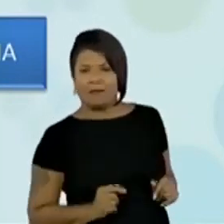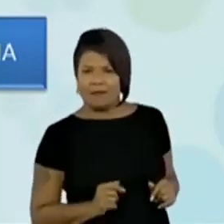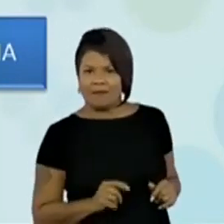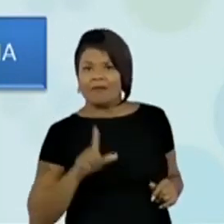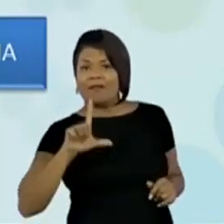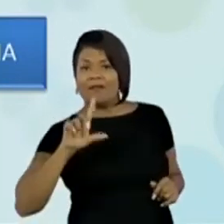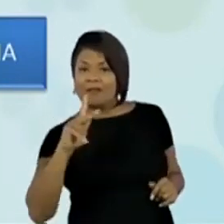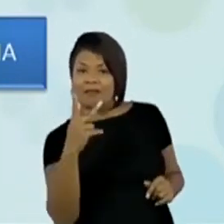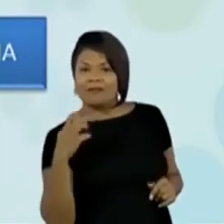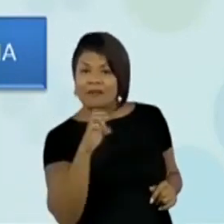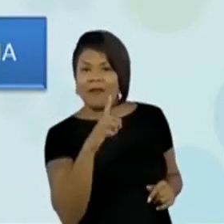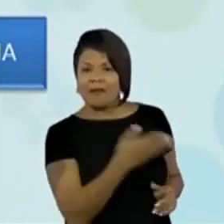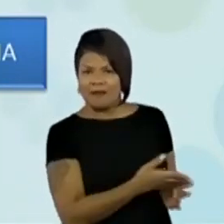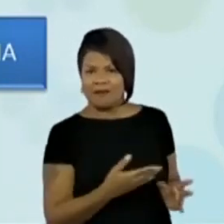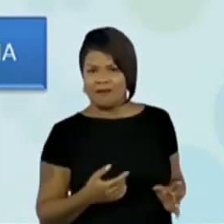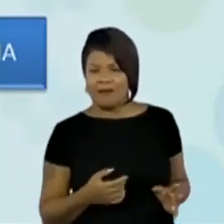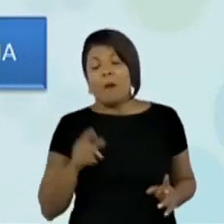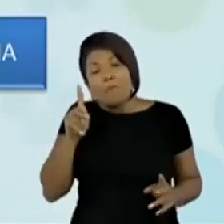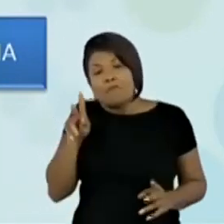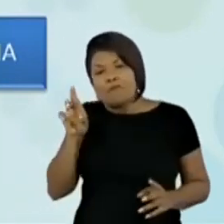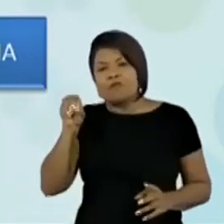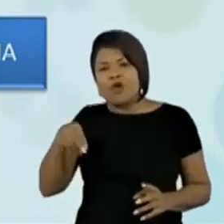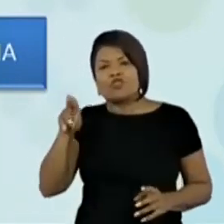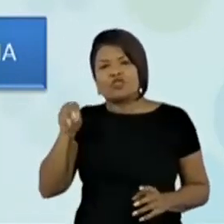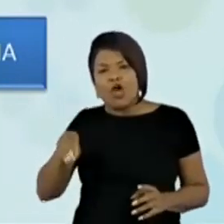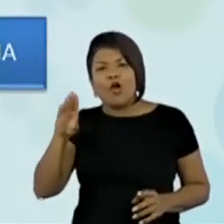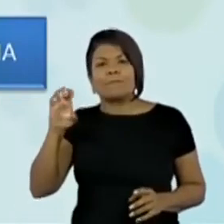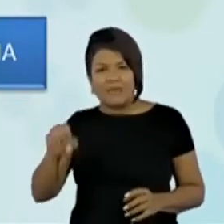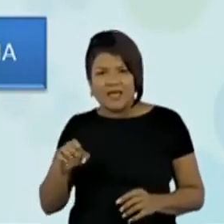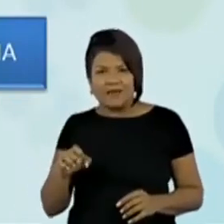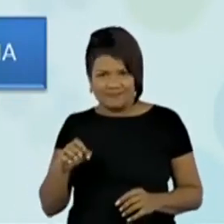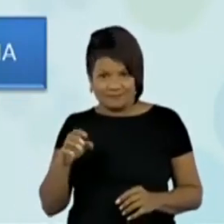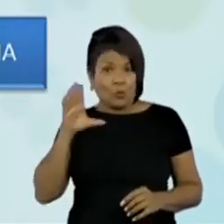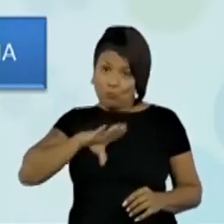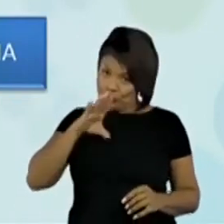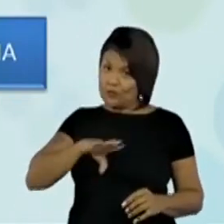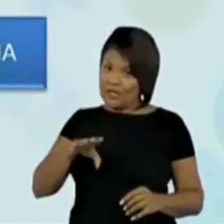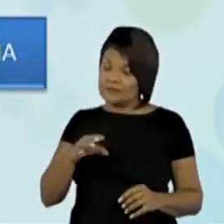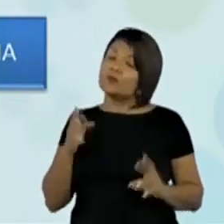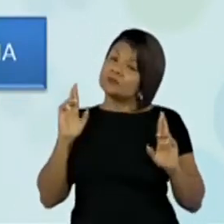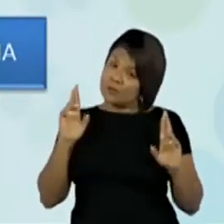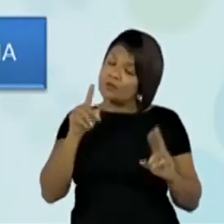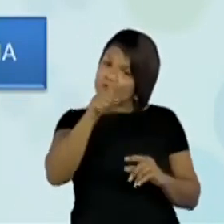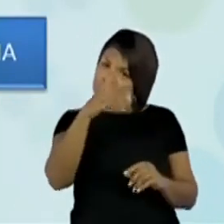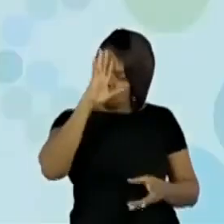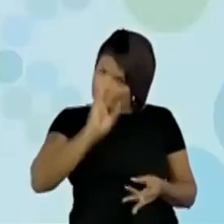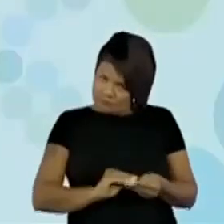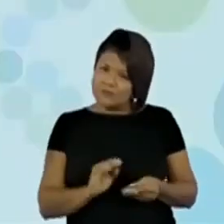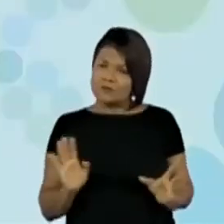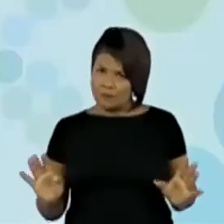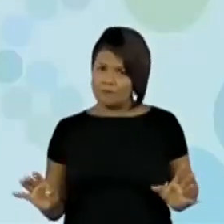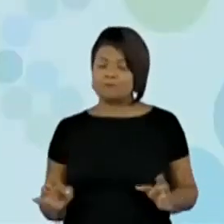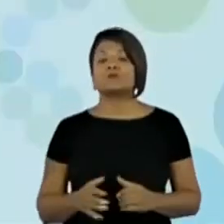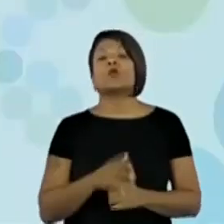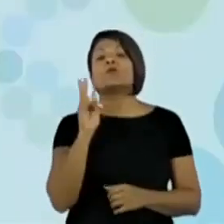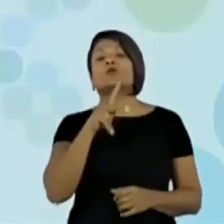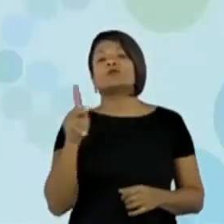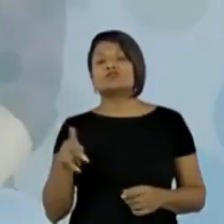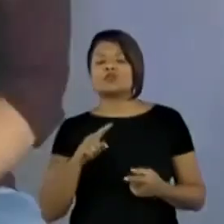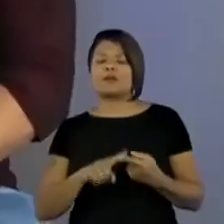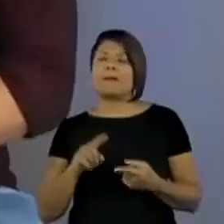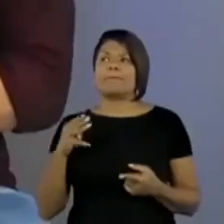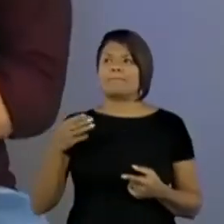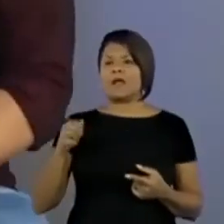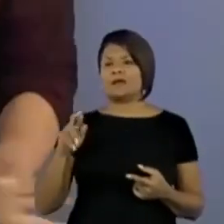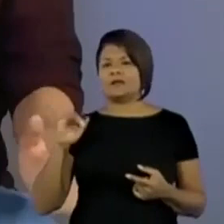lhe. Então, o lhe refere-se à agulha nesse sentido aqui. Tudo bem? Então, espero que vocês tenham entendido. Professora essa Marisa, questão. A professora